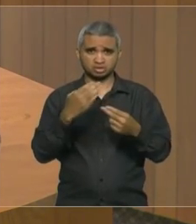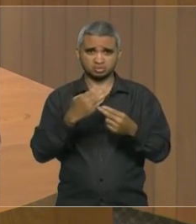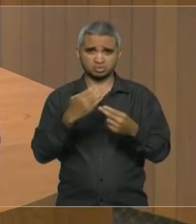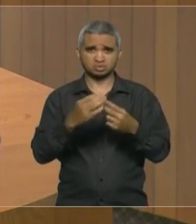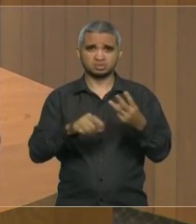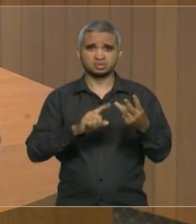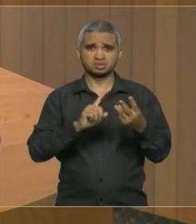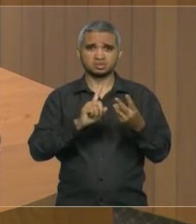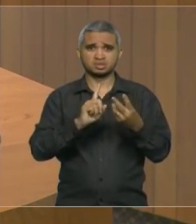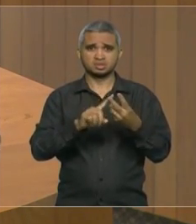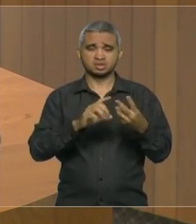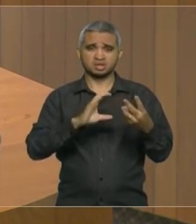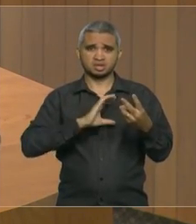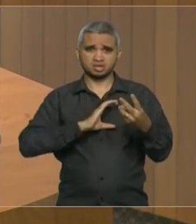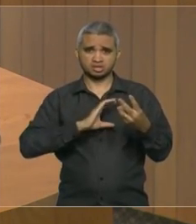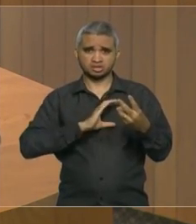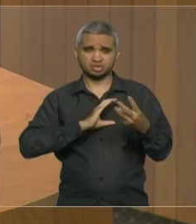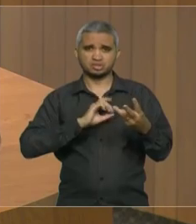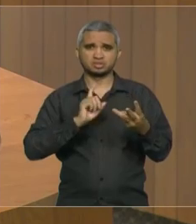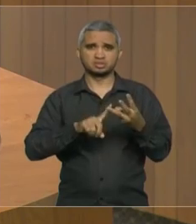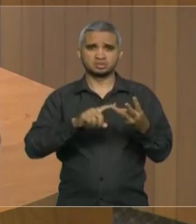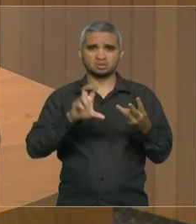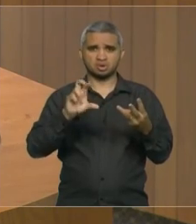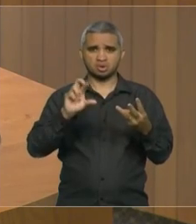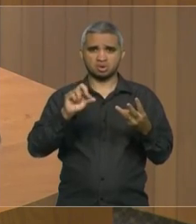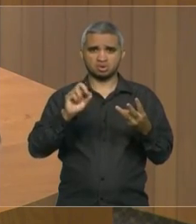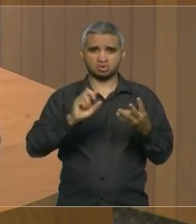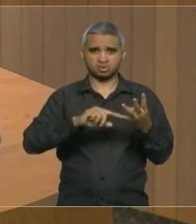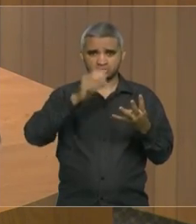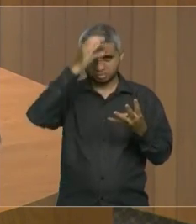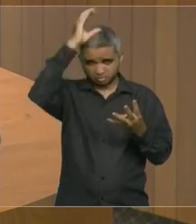Codó, Chapadinha, Bacabal e Santo Inês. Eu tinha para o momento, senhor presidente.